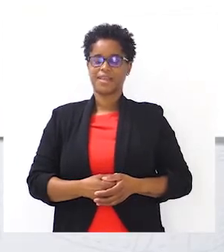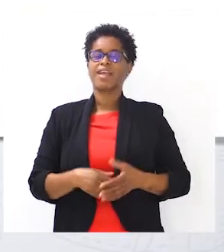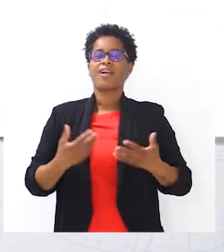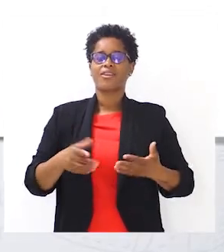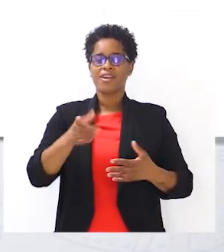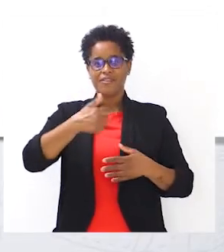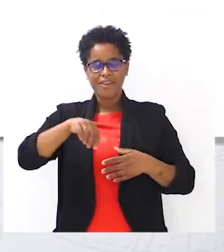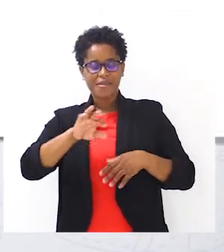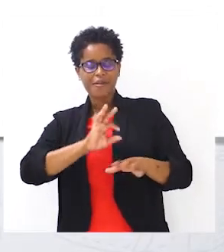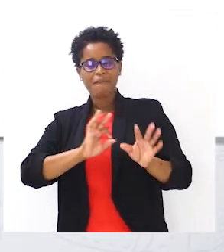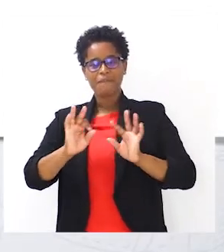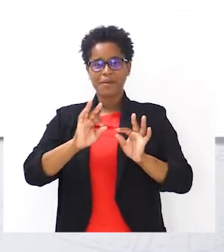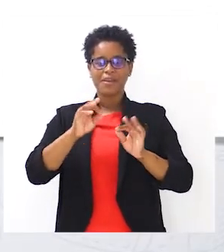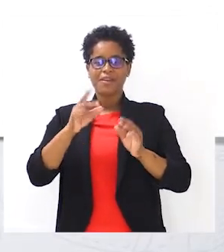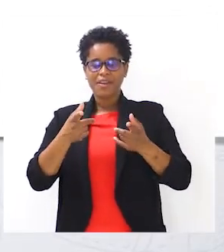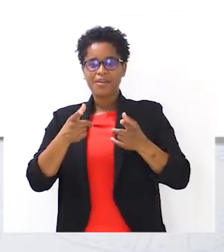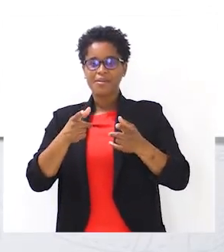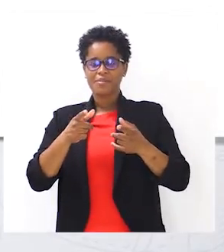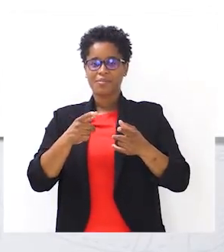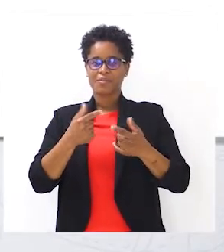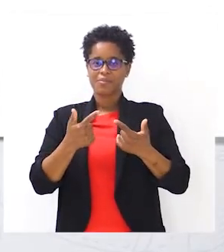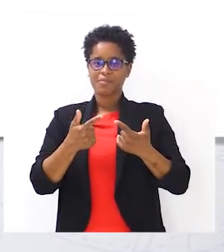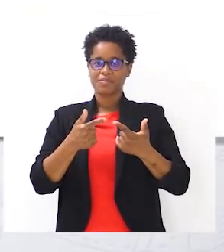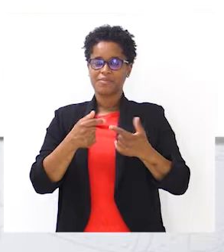Vamos então treinar a adição.